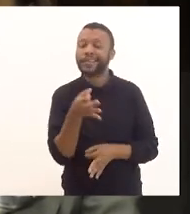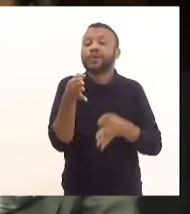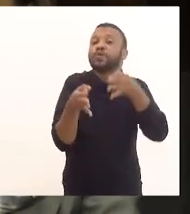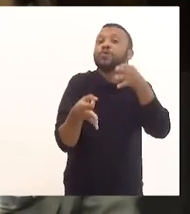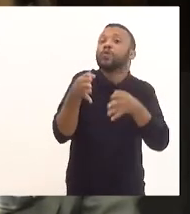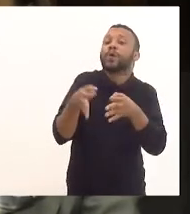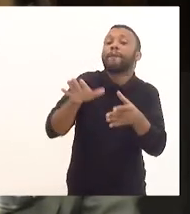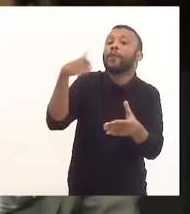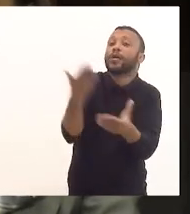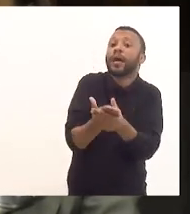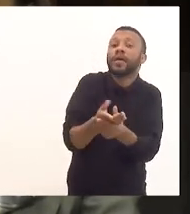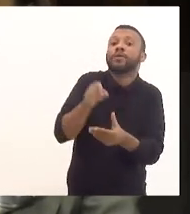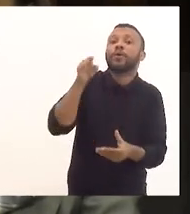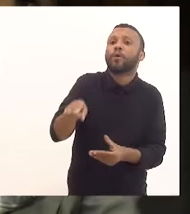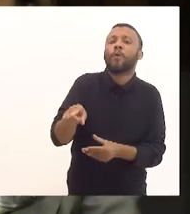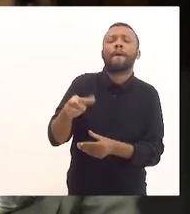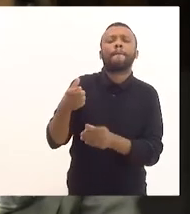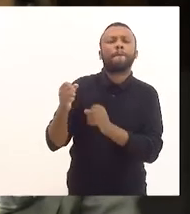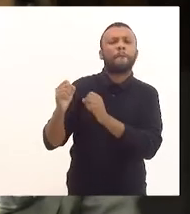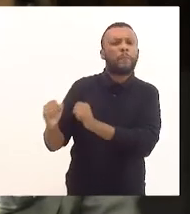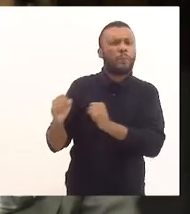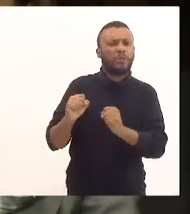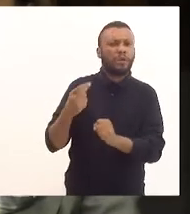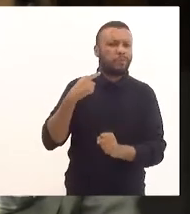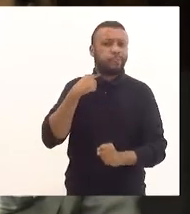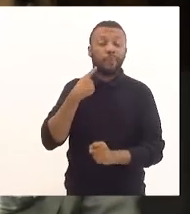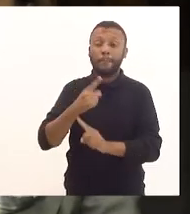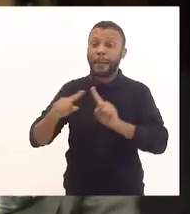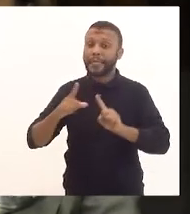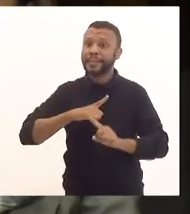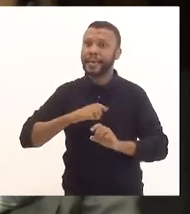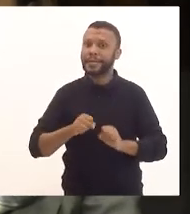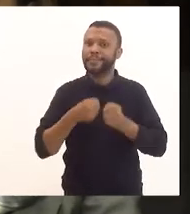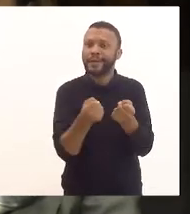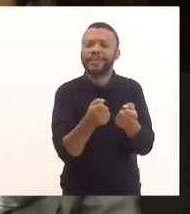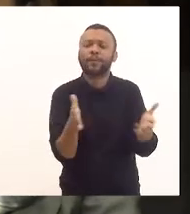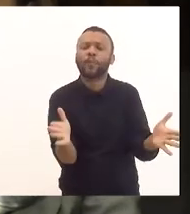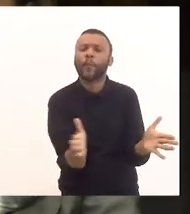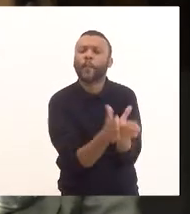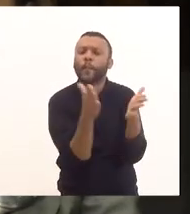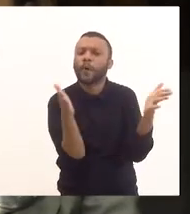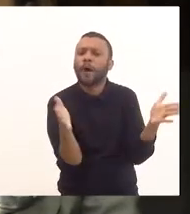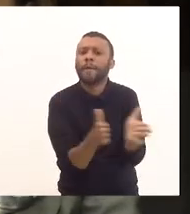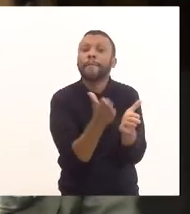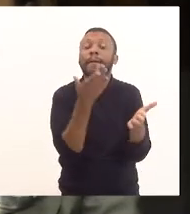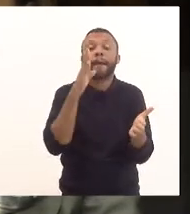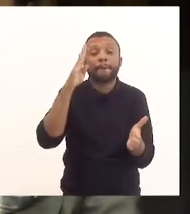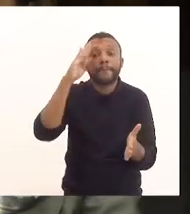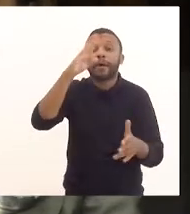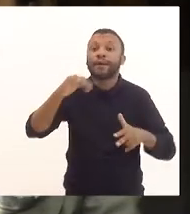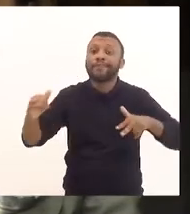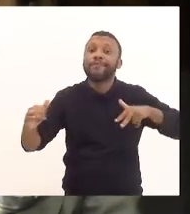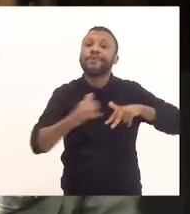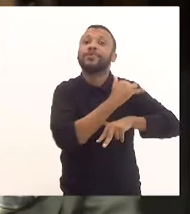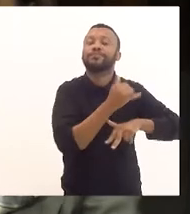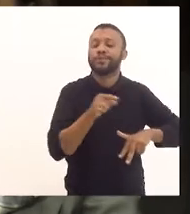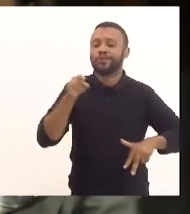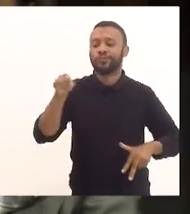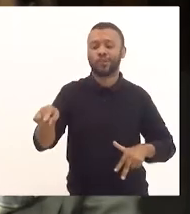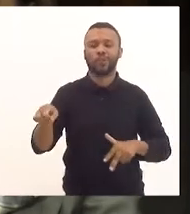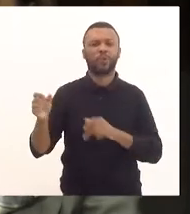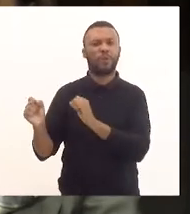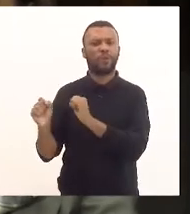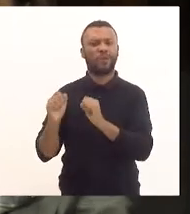mas aqueles que defendem os desvalidos Às vezes as principais vítimas dos poderosos